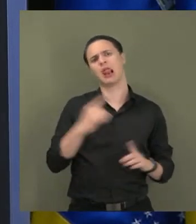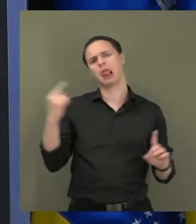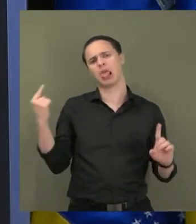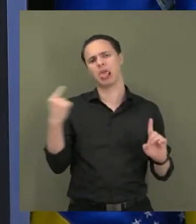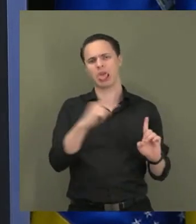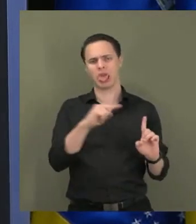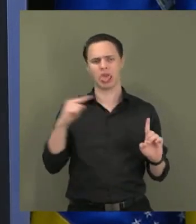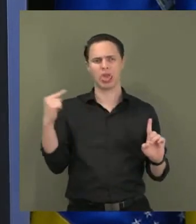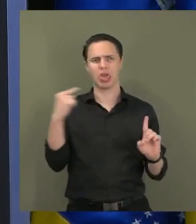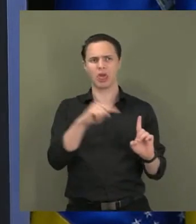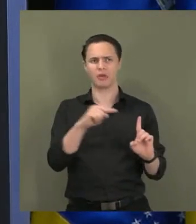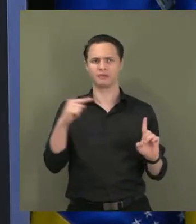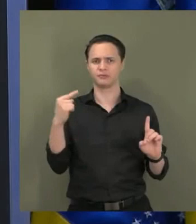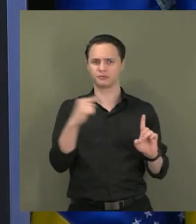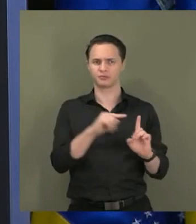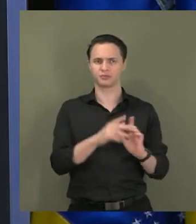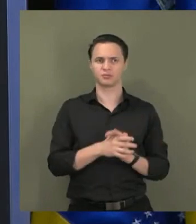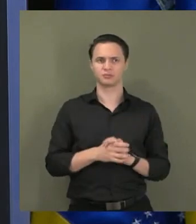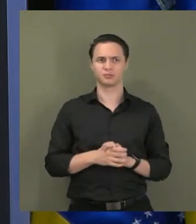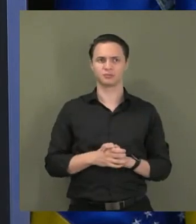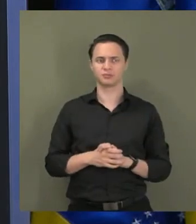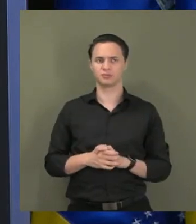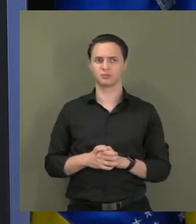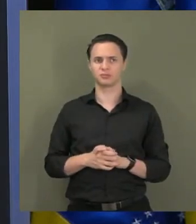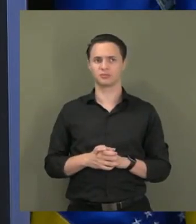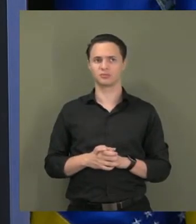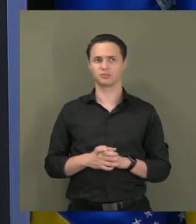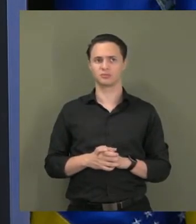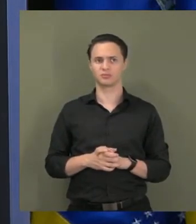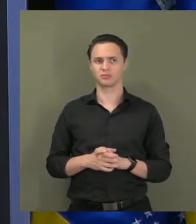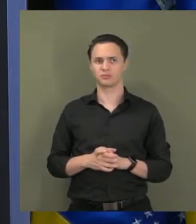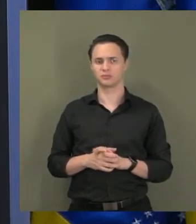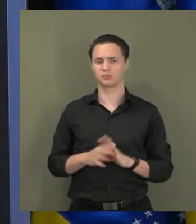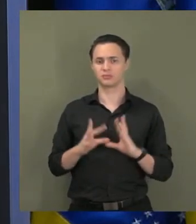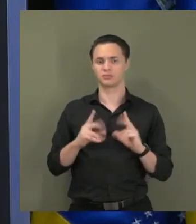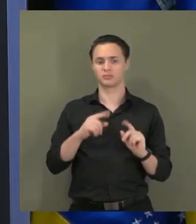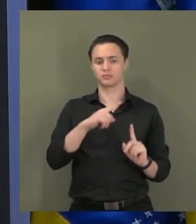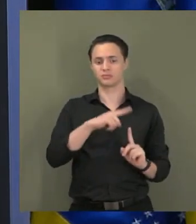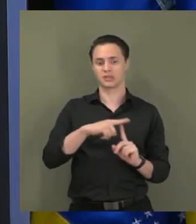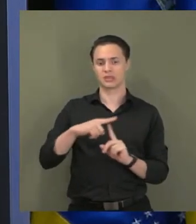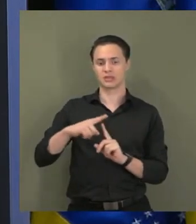perseguindo seus adversários, todo tipo de crime